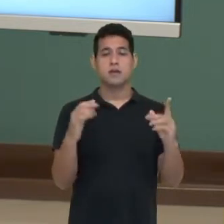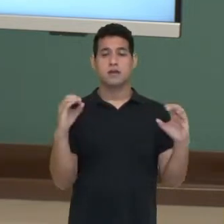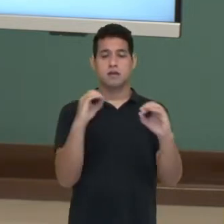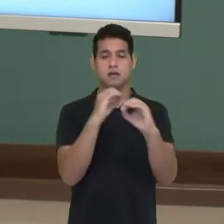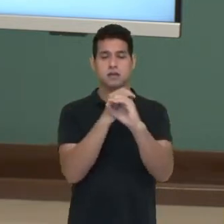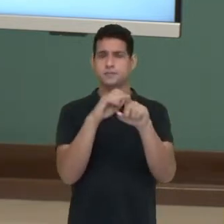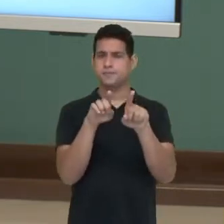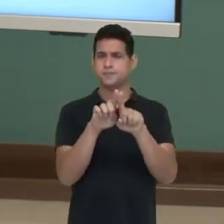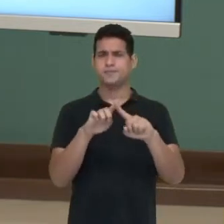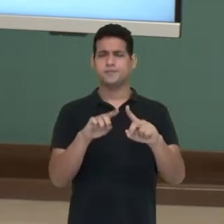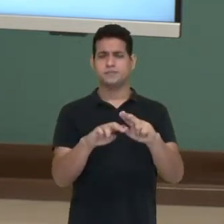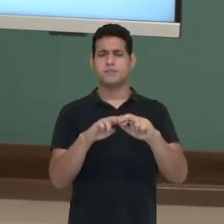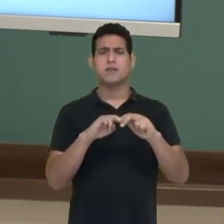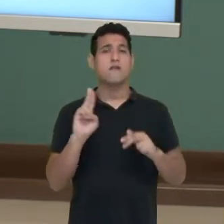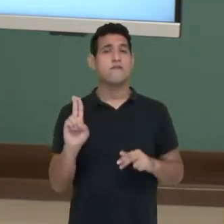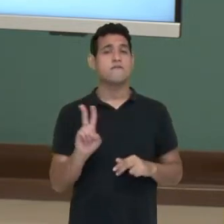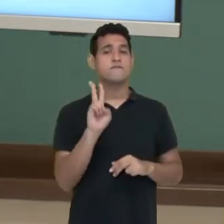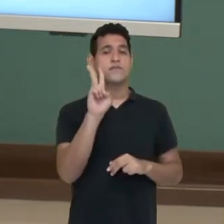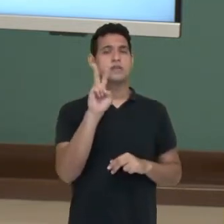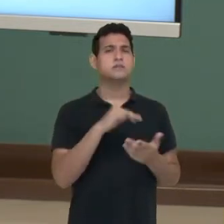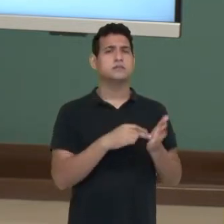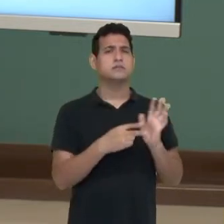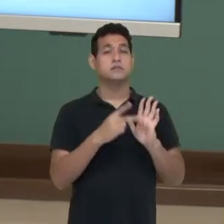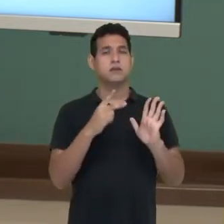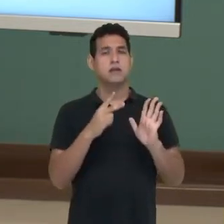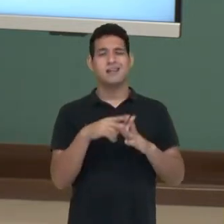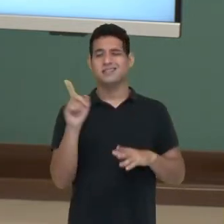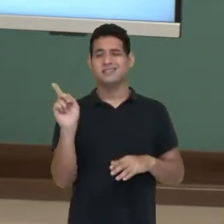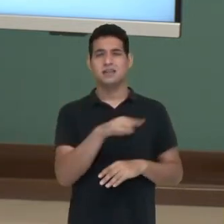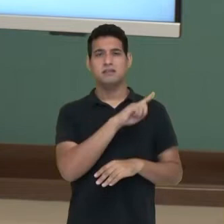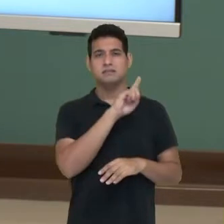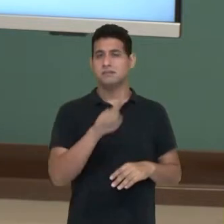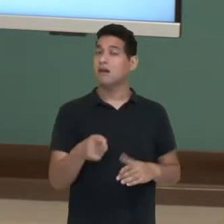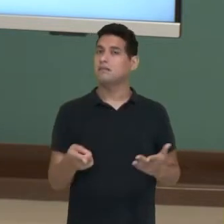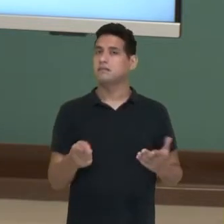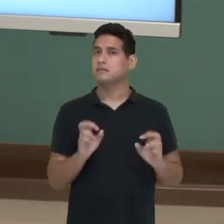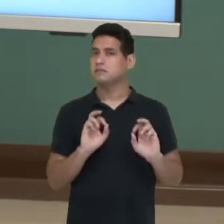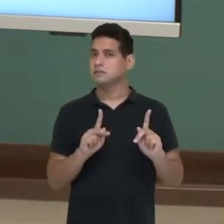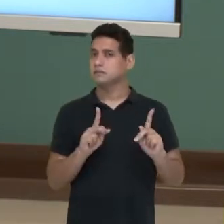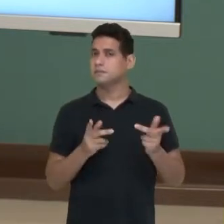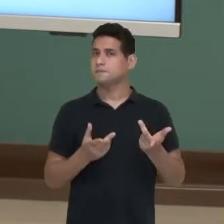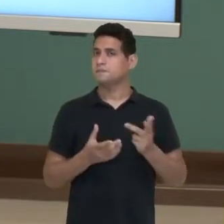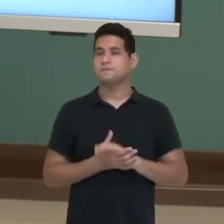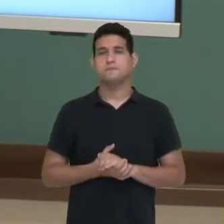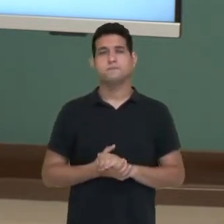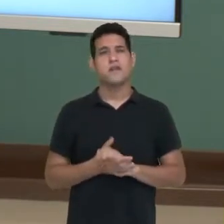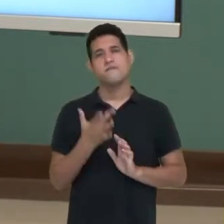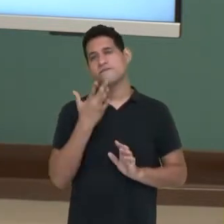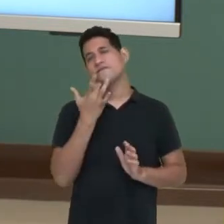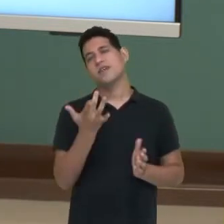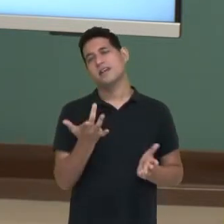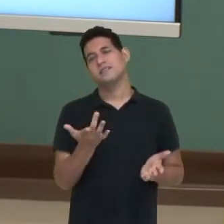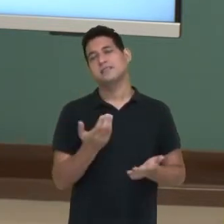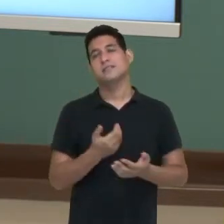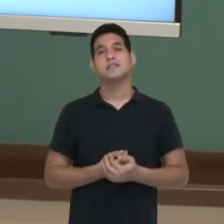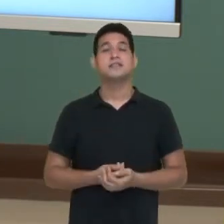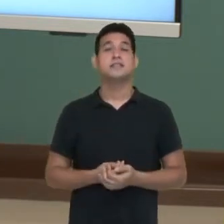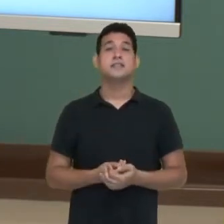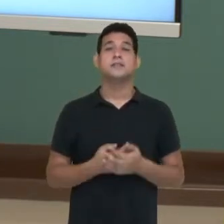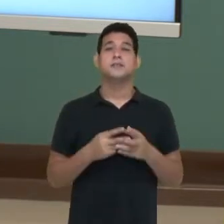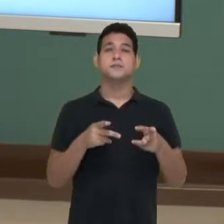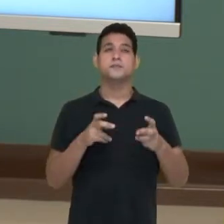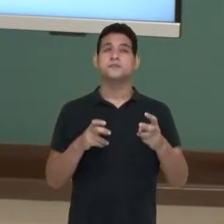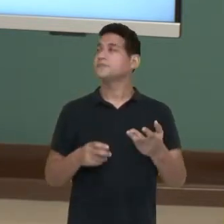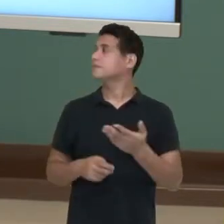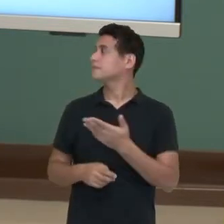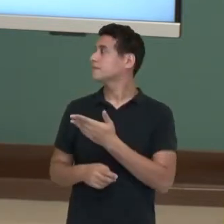0, porque é o valor onde ela se anula, ok? Fácil, né, gente? Então, olha lá, eu tenho